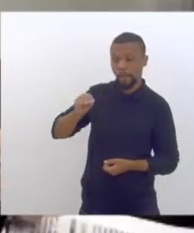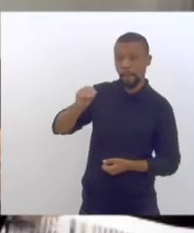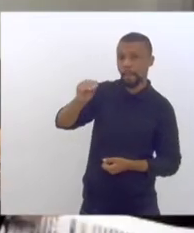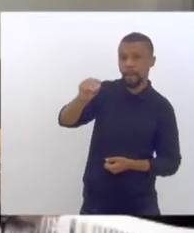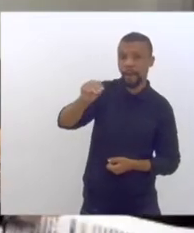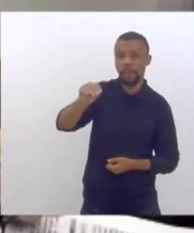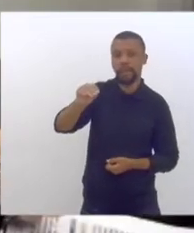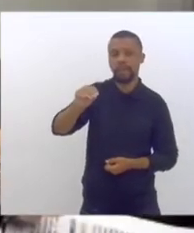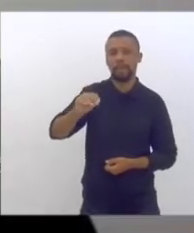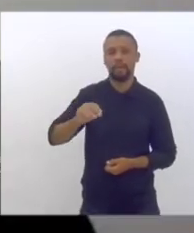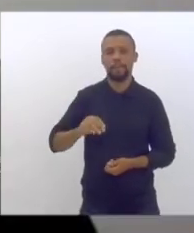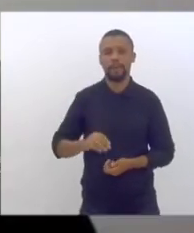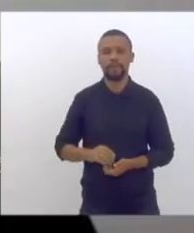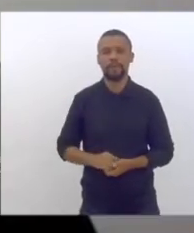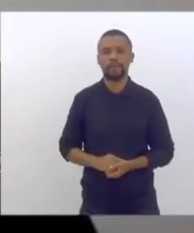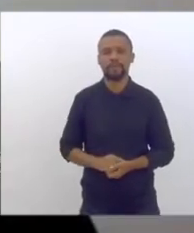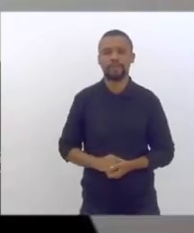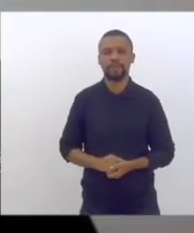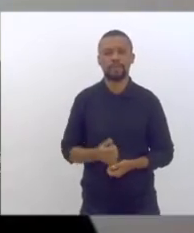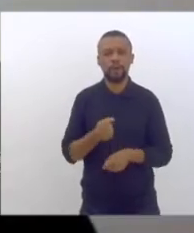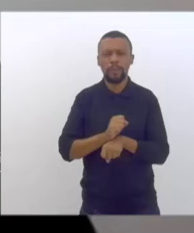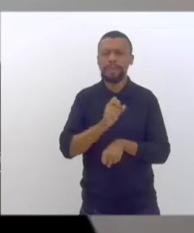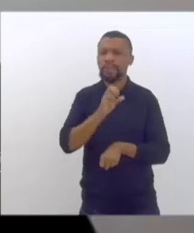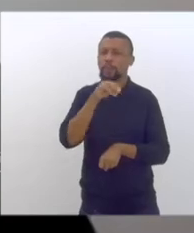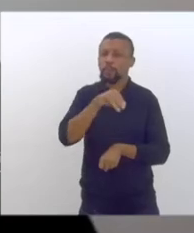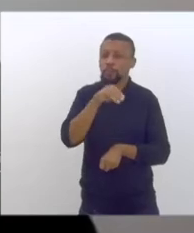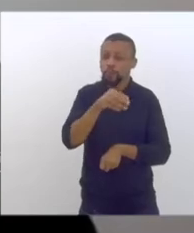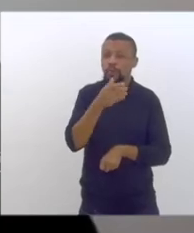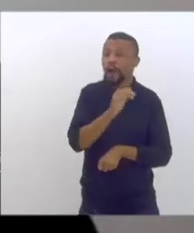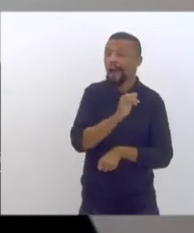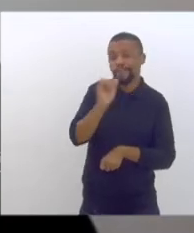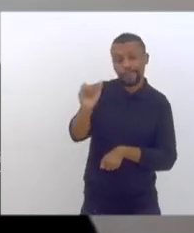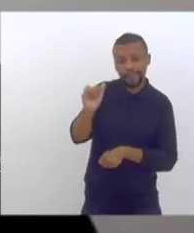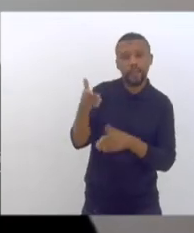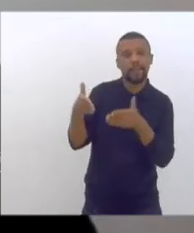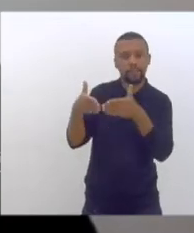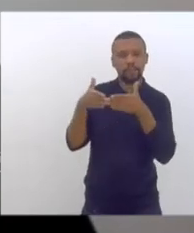está prevalecendo vamos aguardar 5 minutos waldeck por gentileza